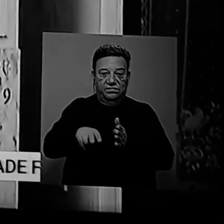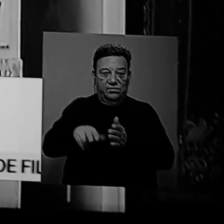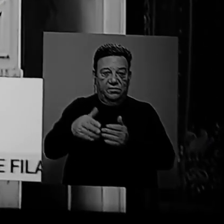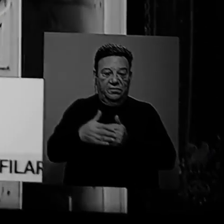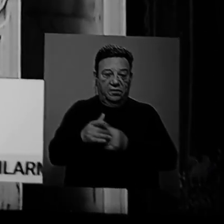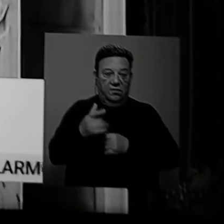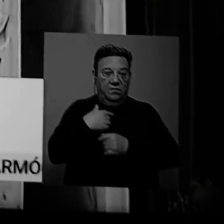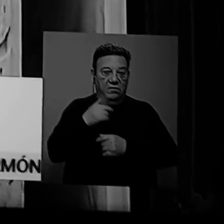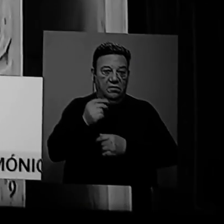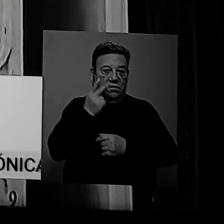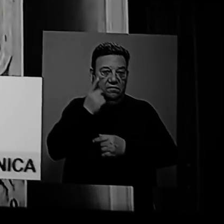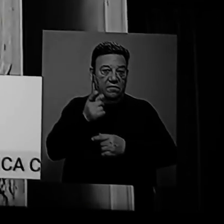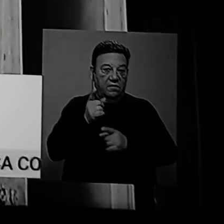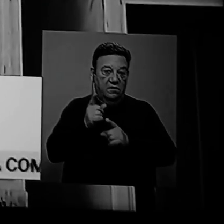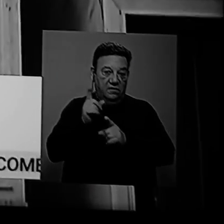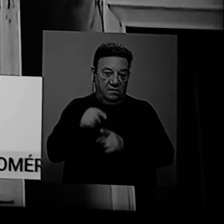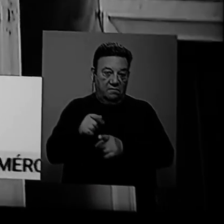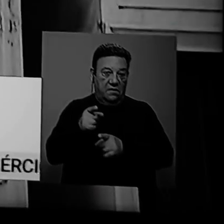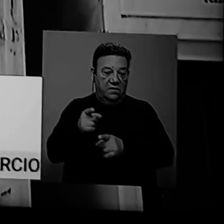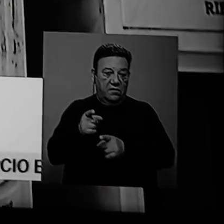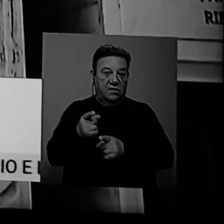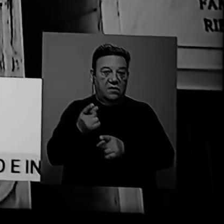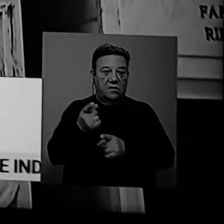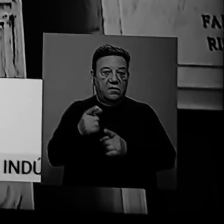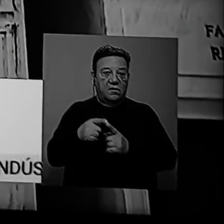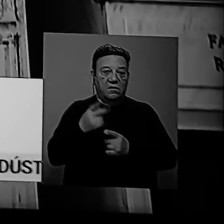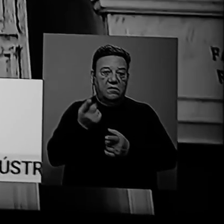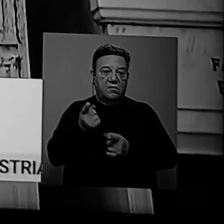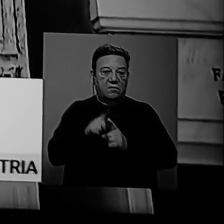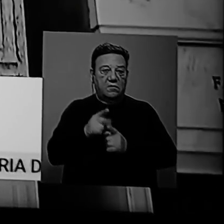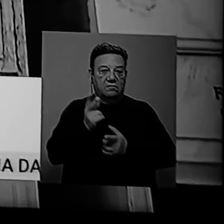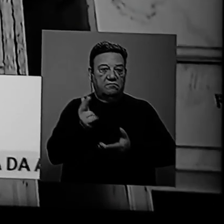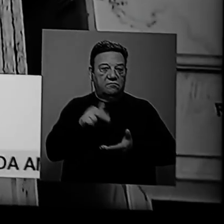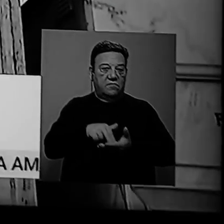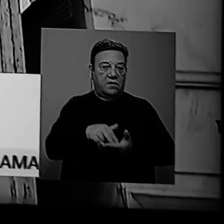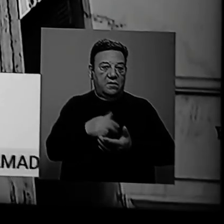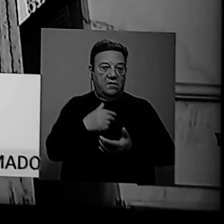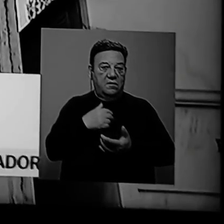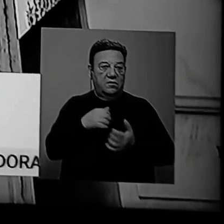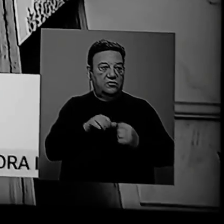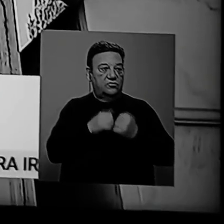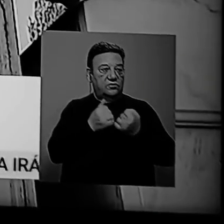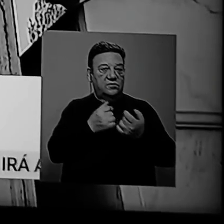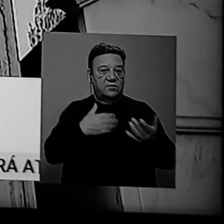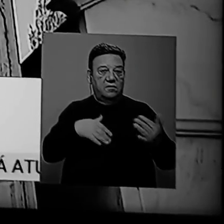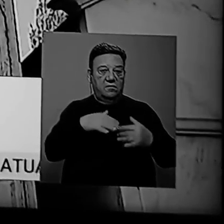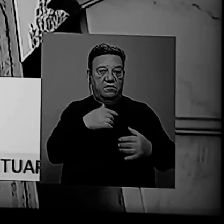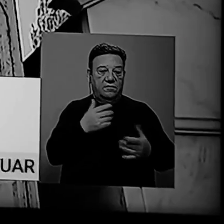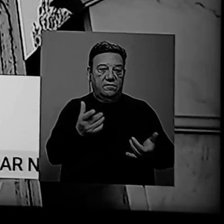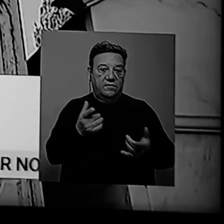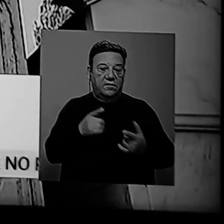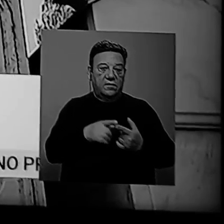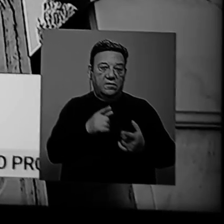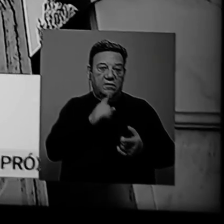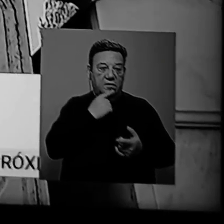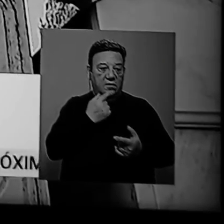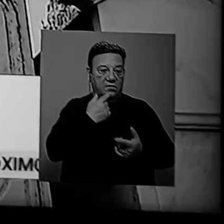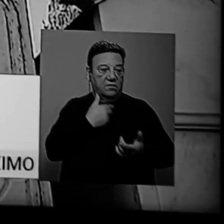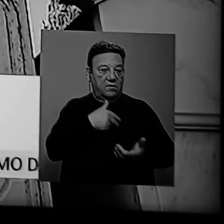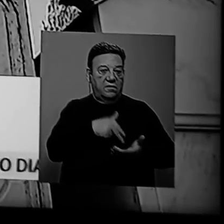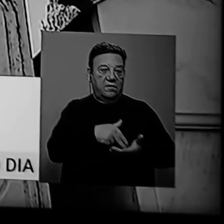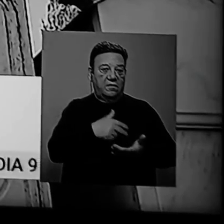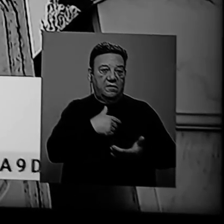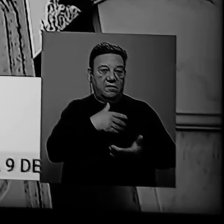ver também aquilo que é uma afirmação social, uma afirmação